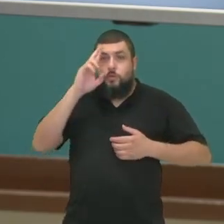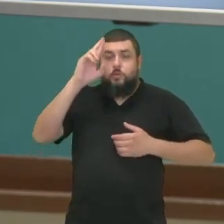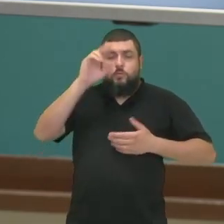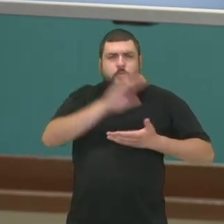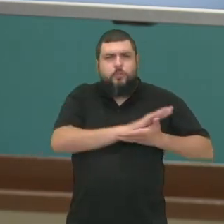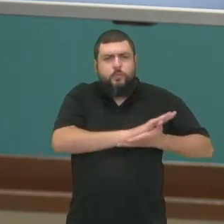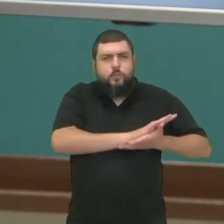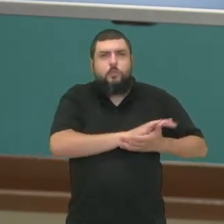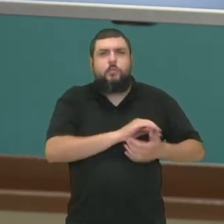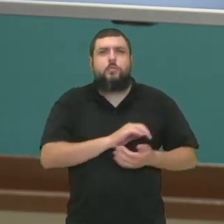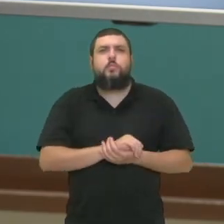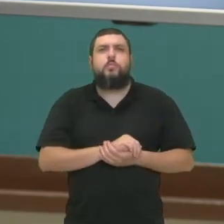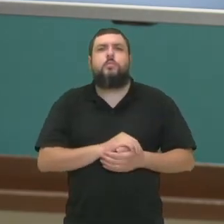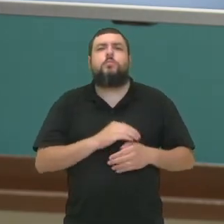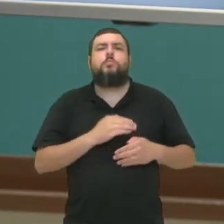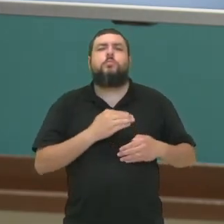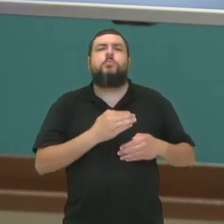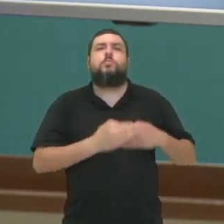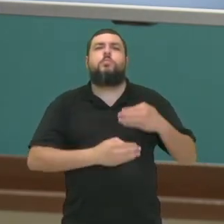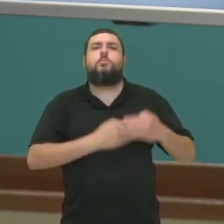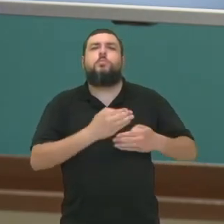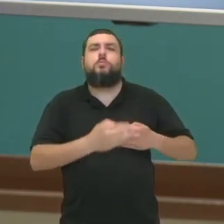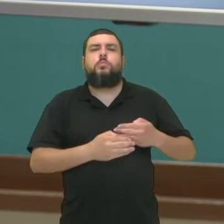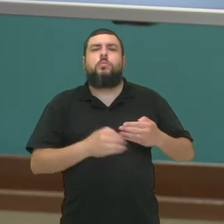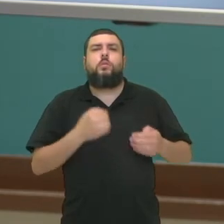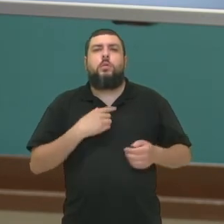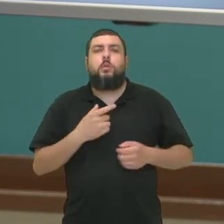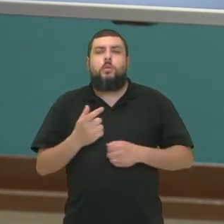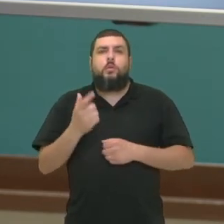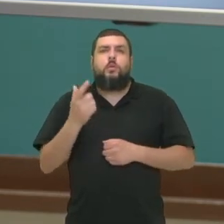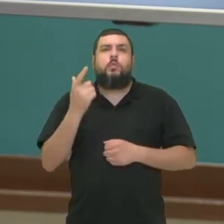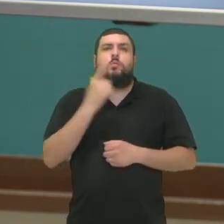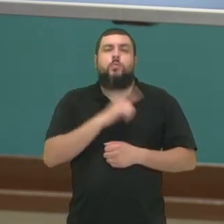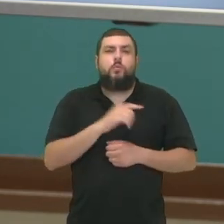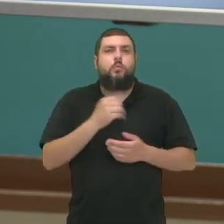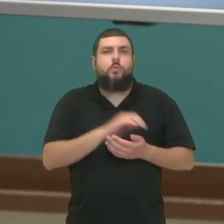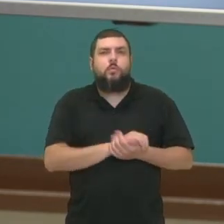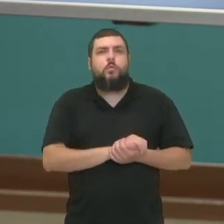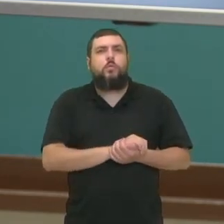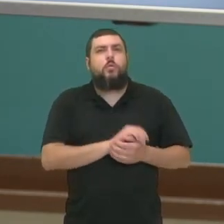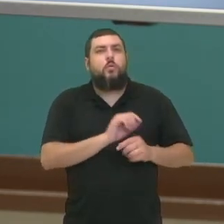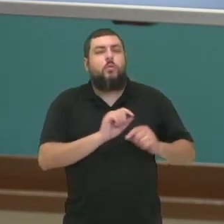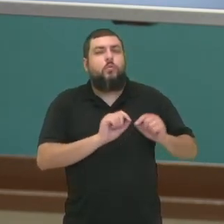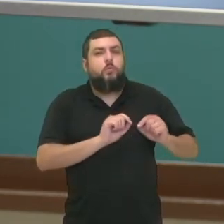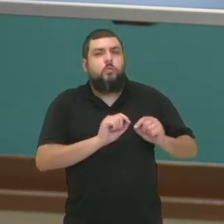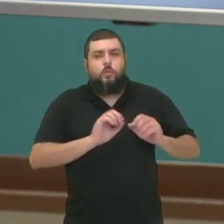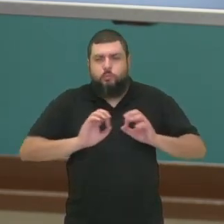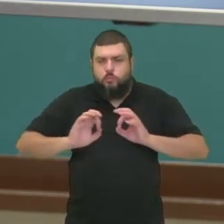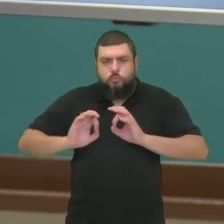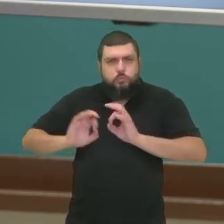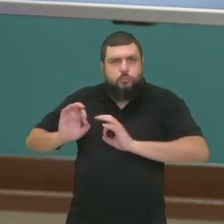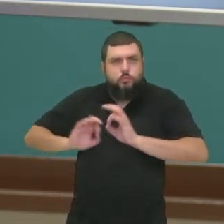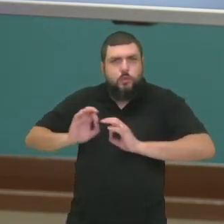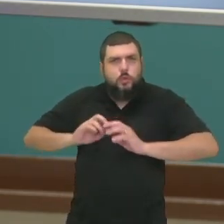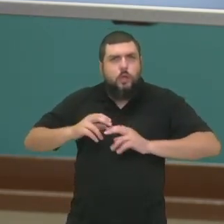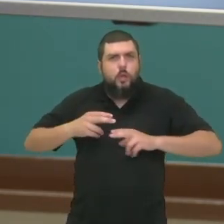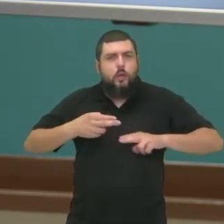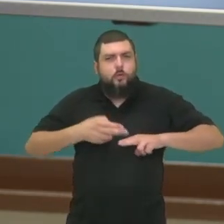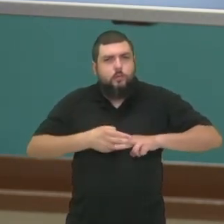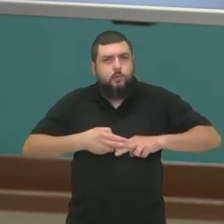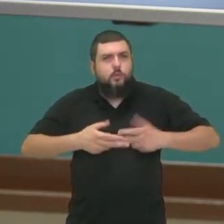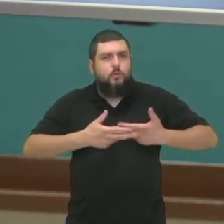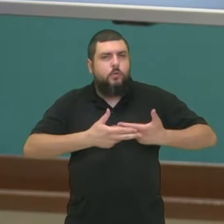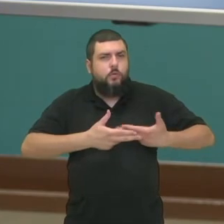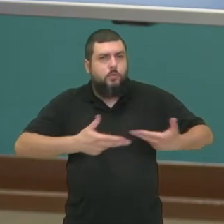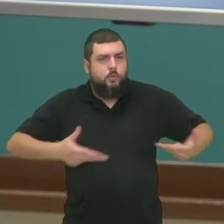e, enfim, conseguiram se armar com algumas facas, o que tinha em mãos,